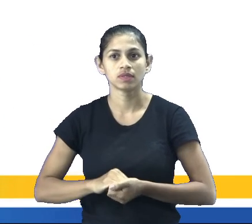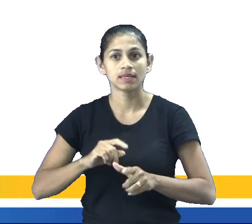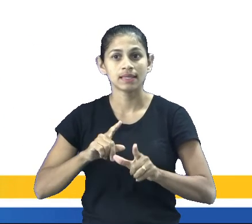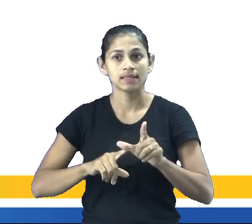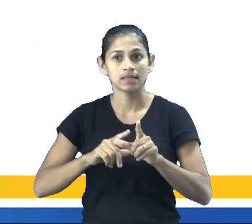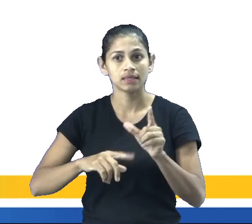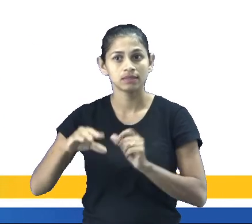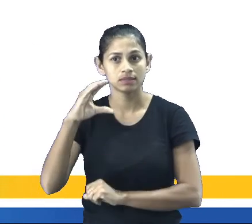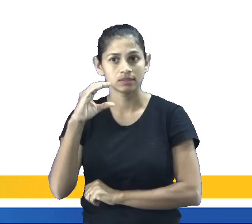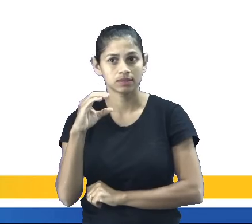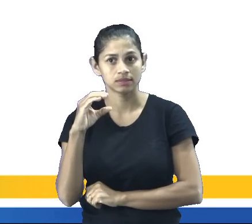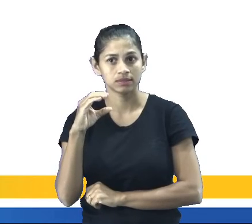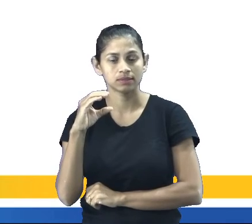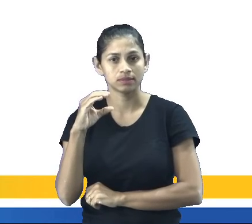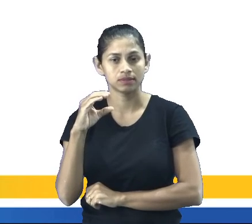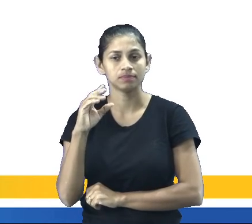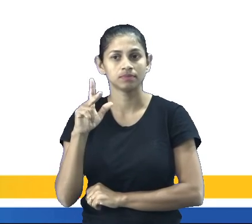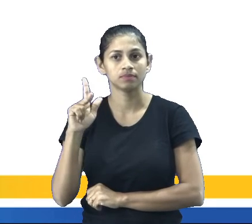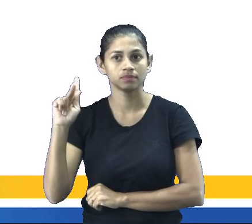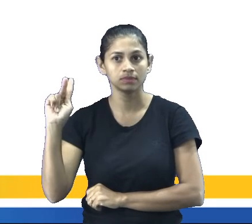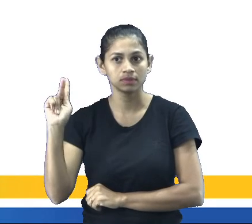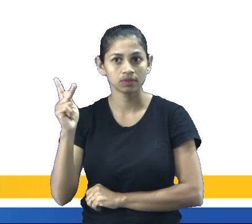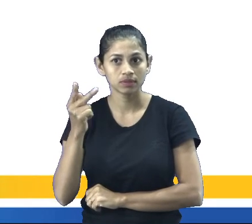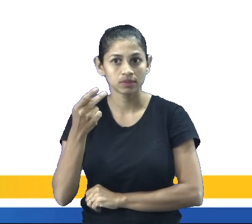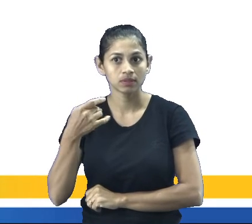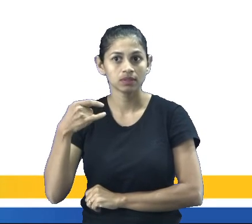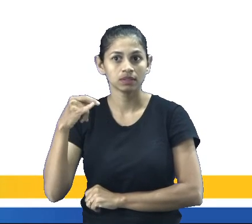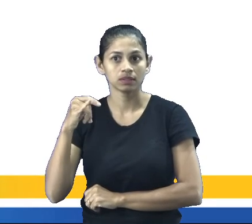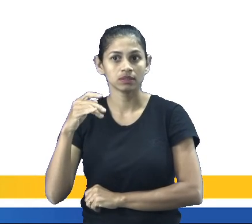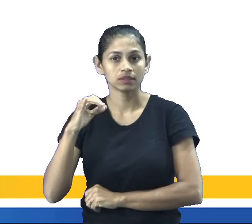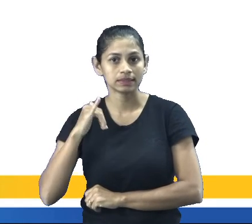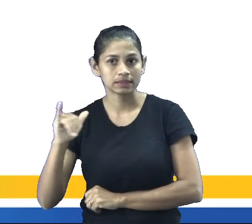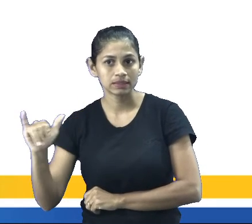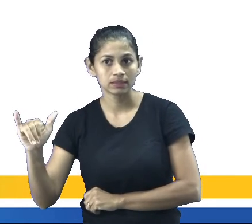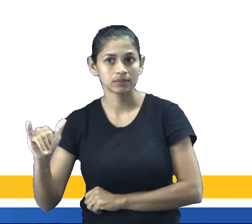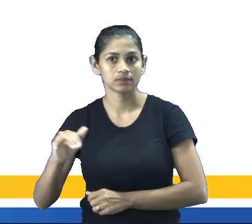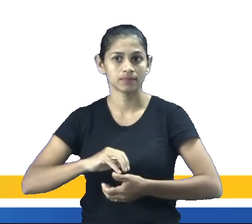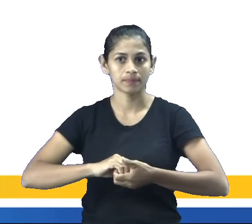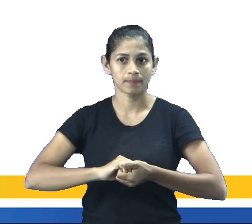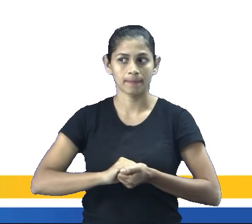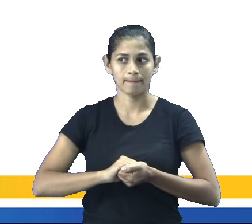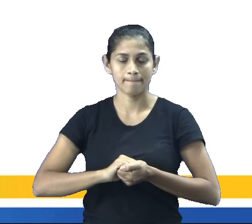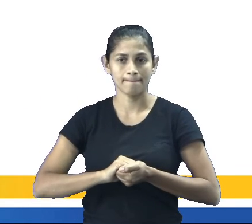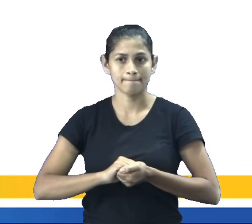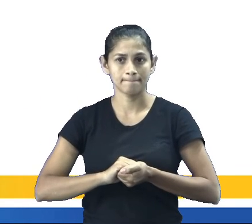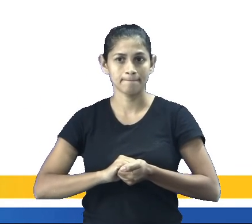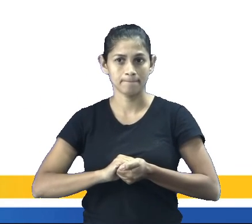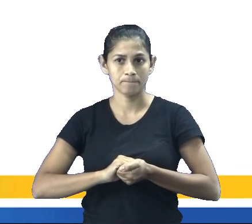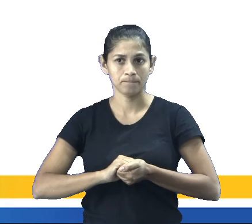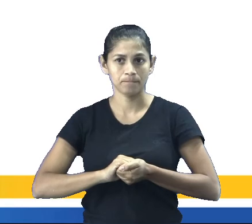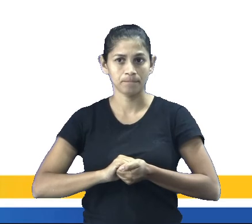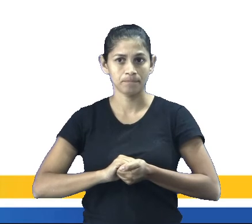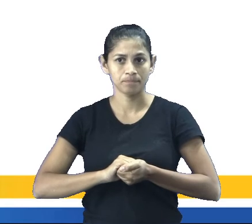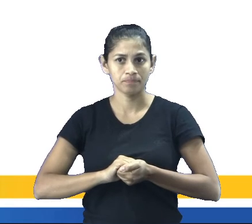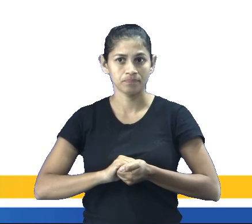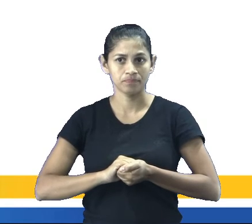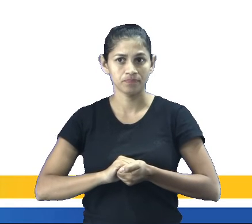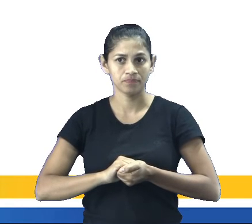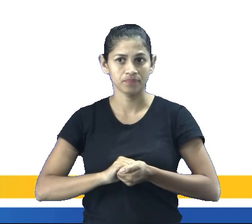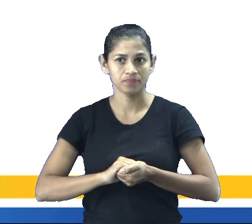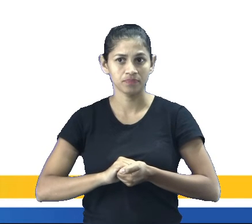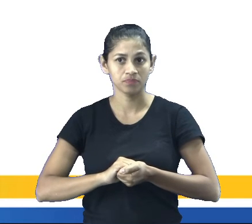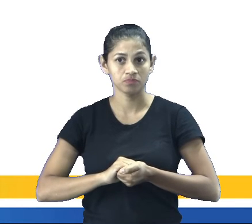muitos rios extensos e de planalto, principalmente na bacia do Rio Paraná e do Rio São Francisco. Acho que essa daí